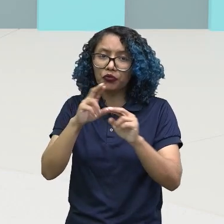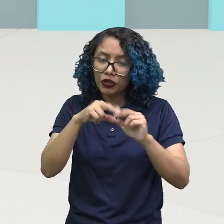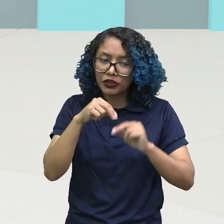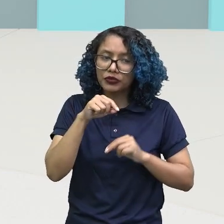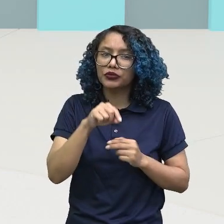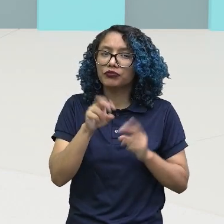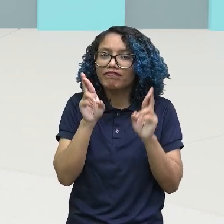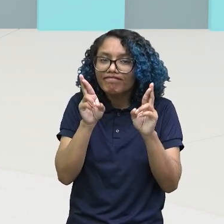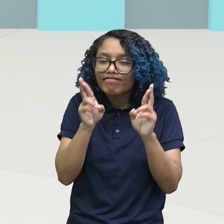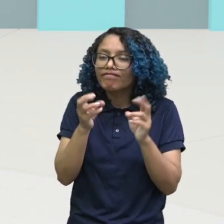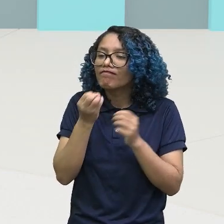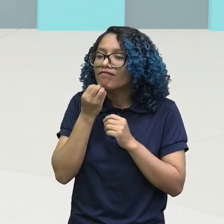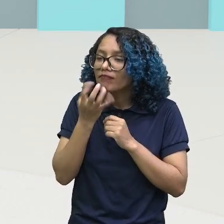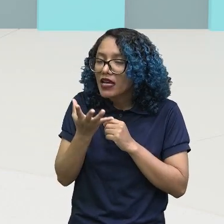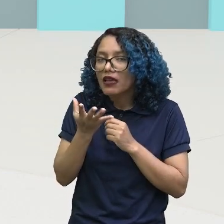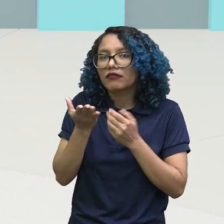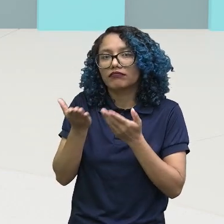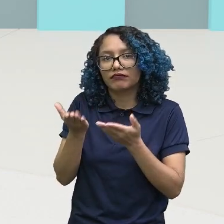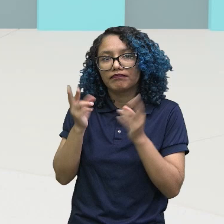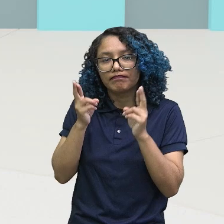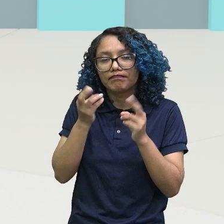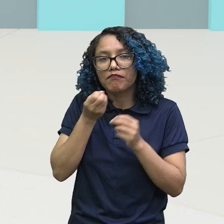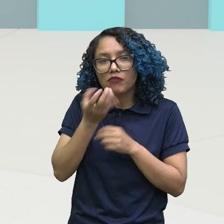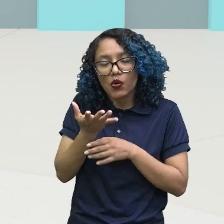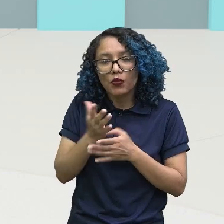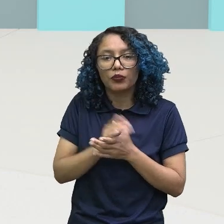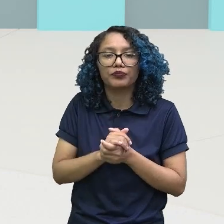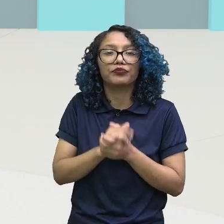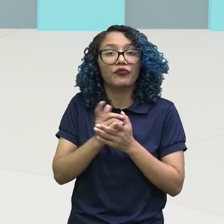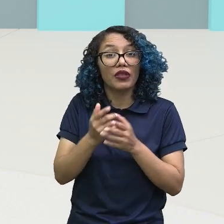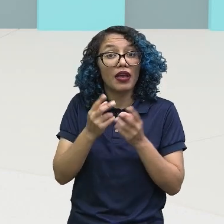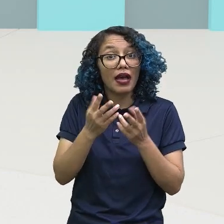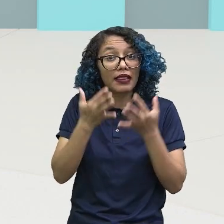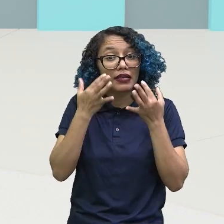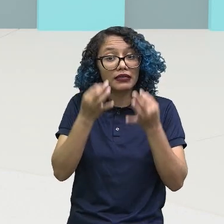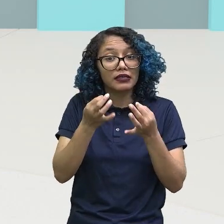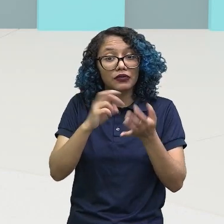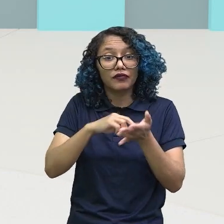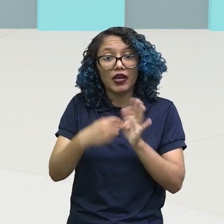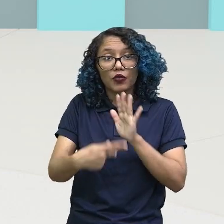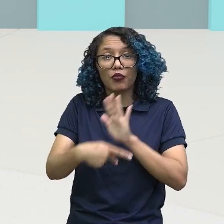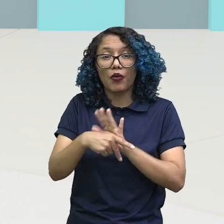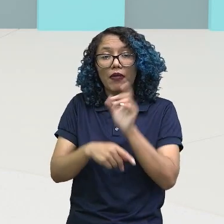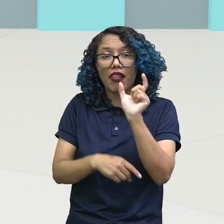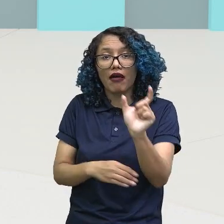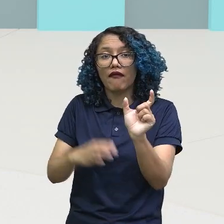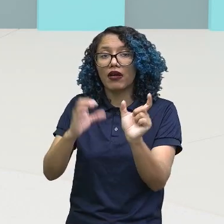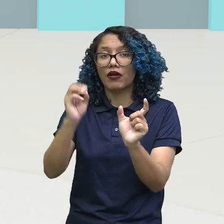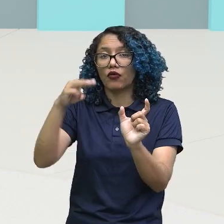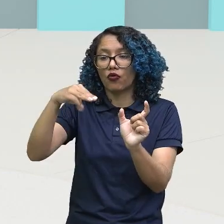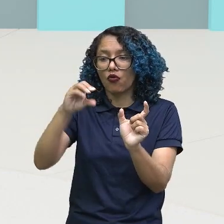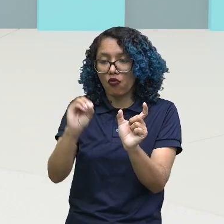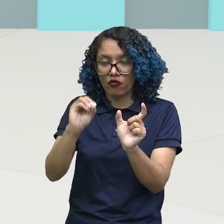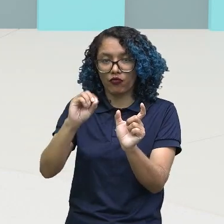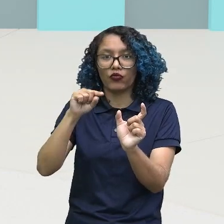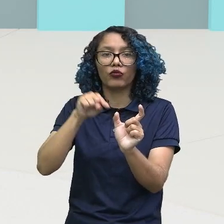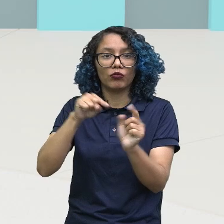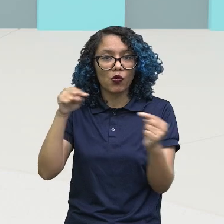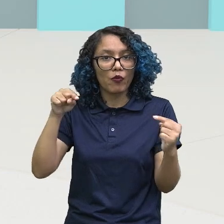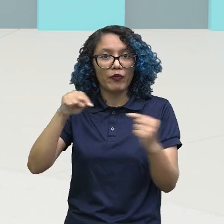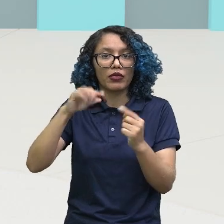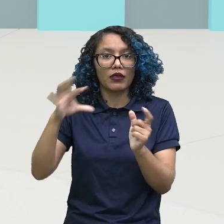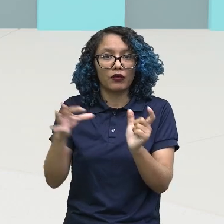bem. Então, observe aí o sentido da palavra como, que é uma conjunção